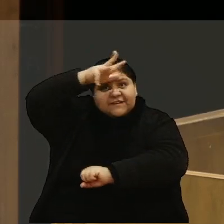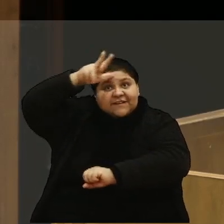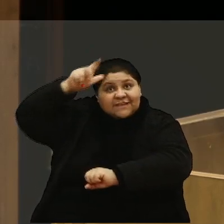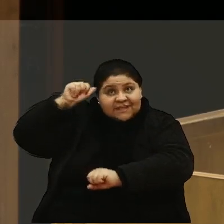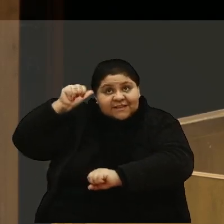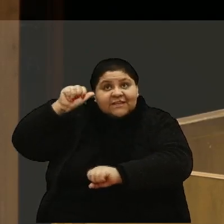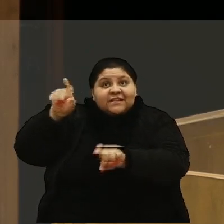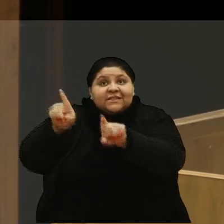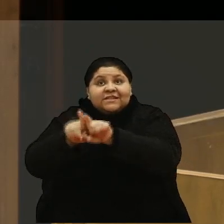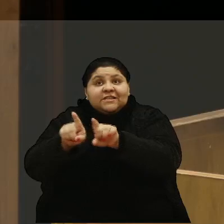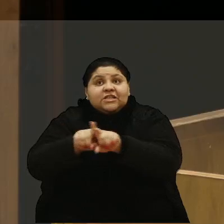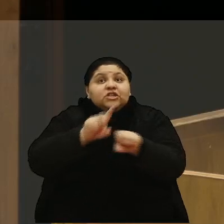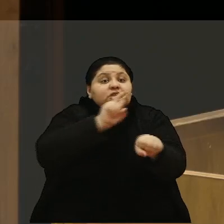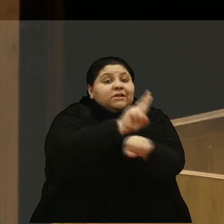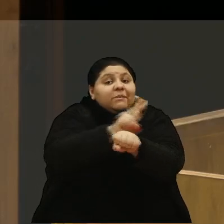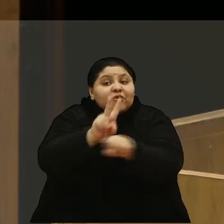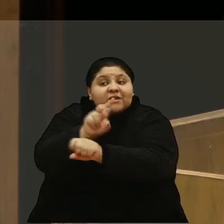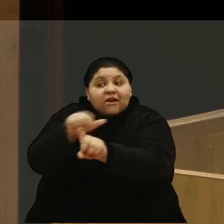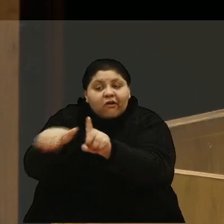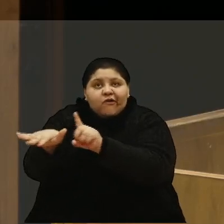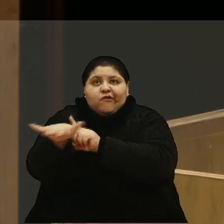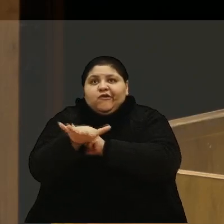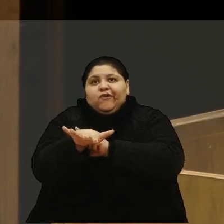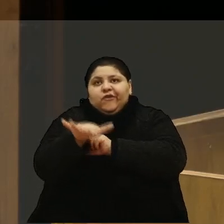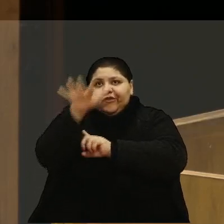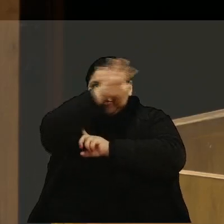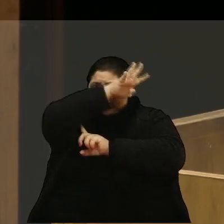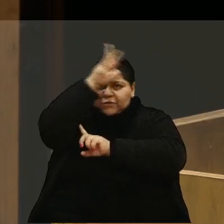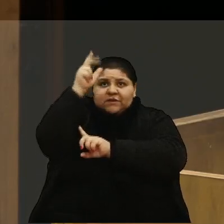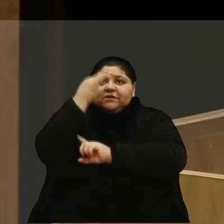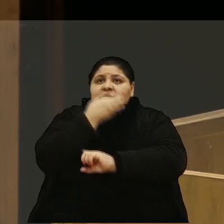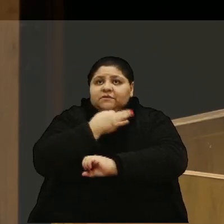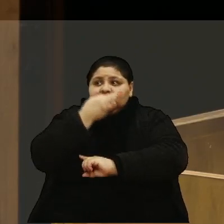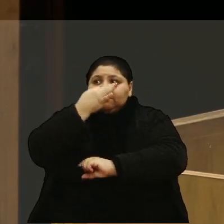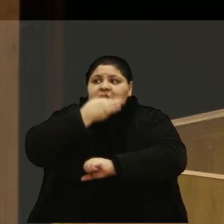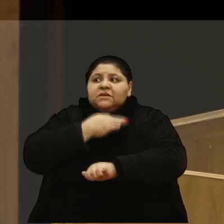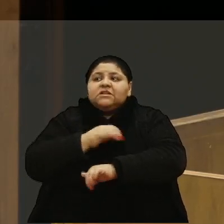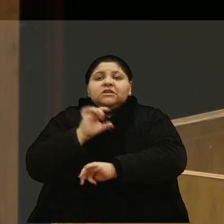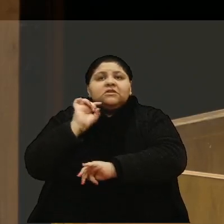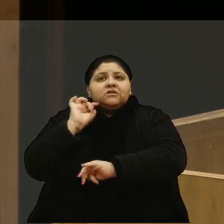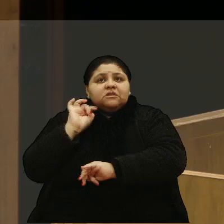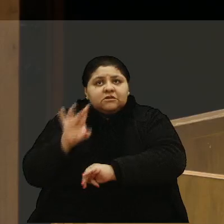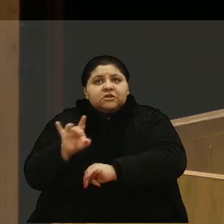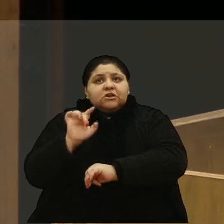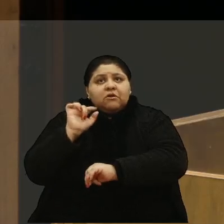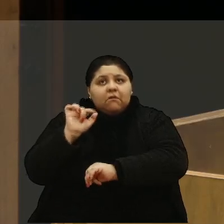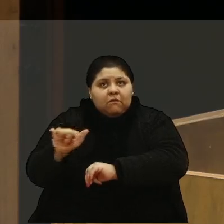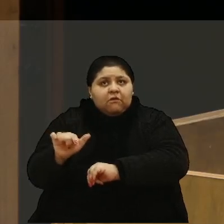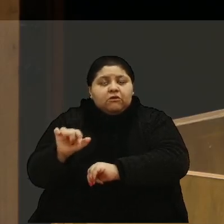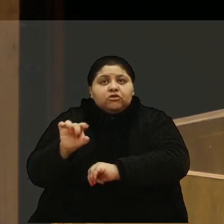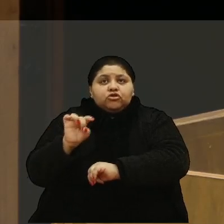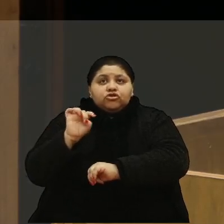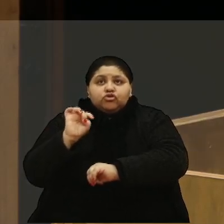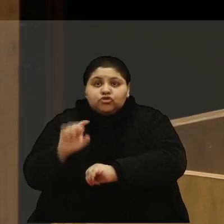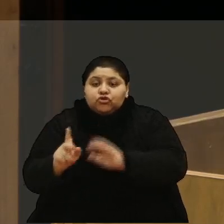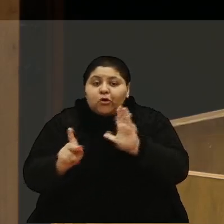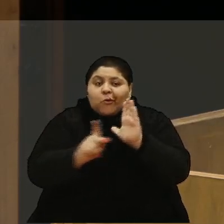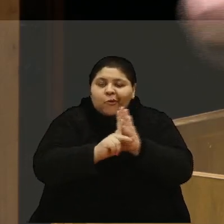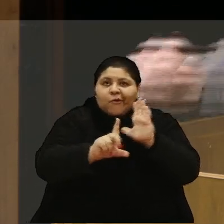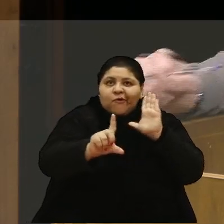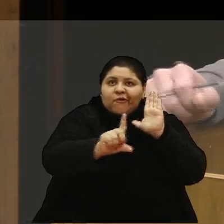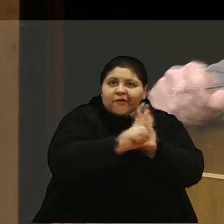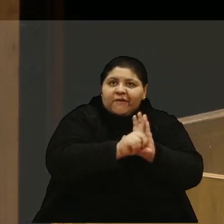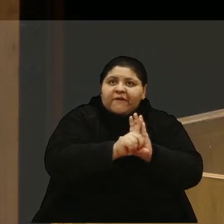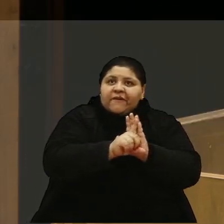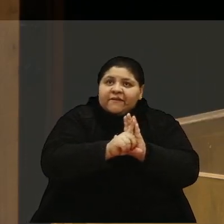a parte da proteção social do município de Caxias do Sul, tão somente estes. É só pegar o projeto de lei que vai